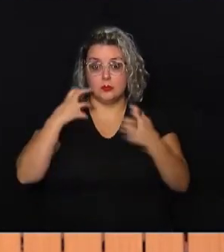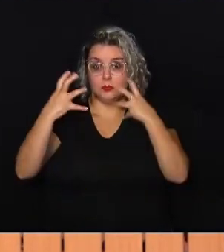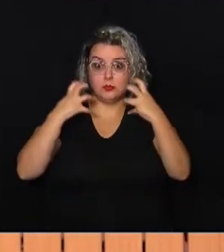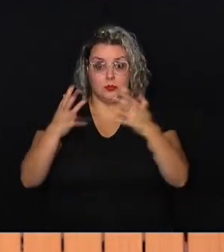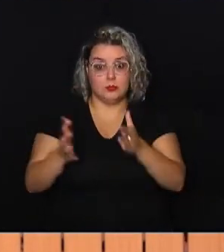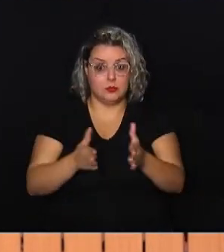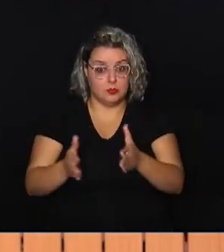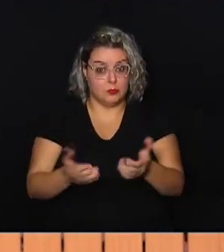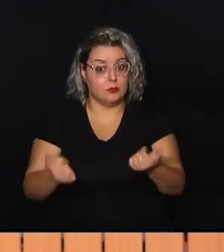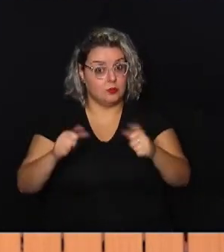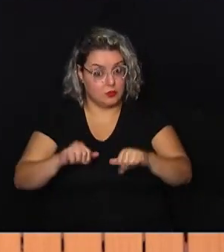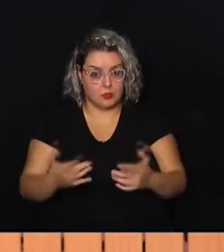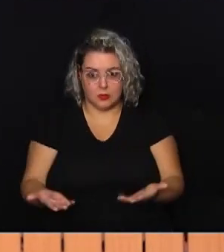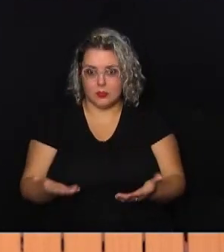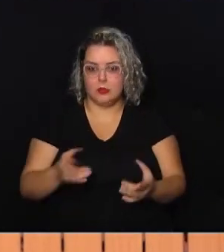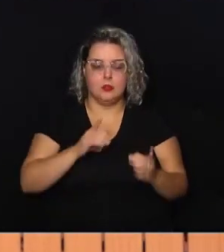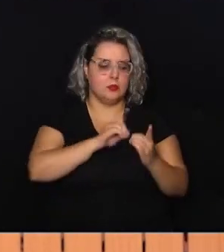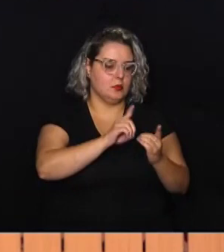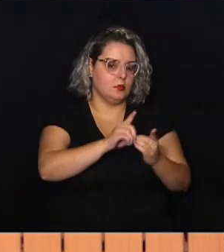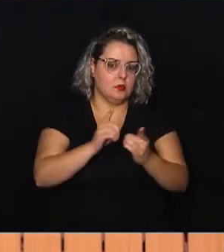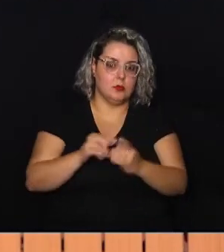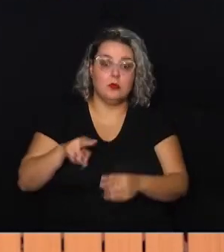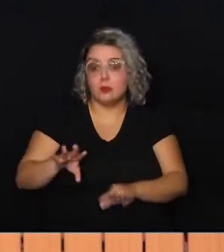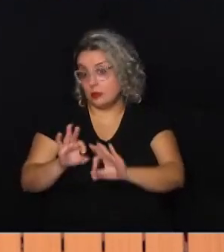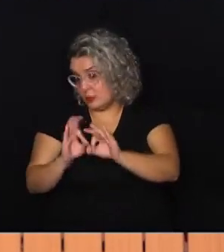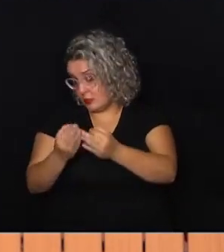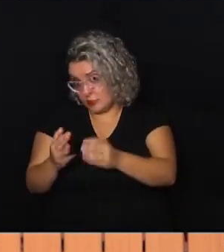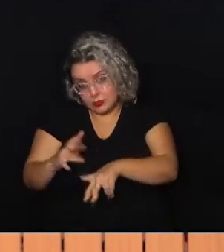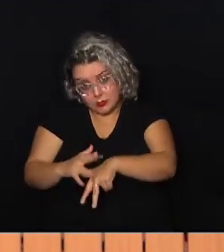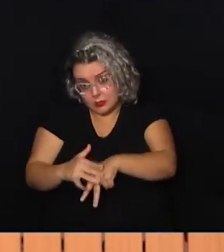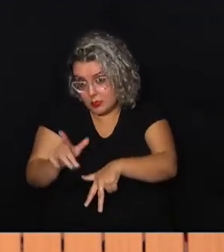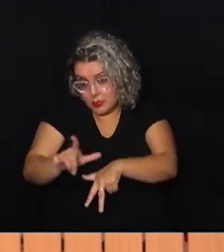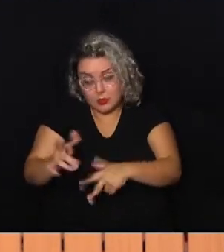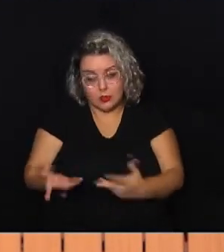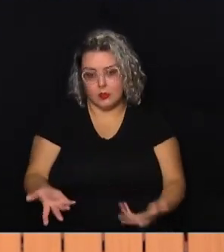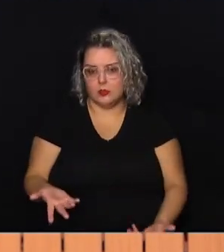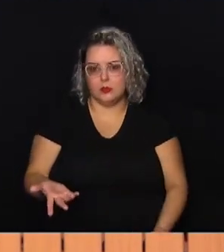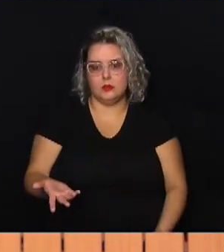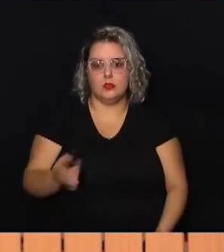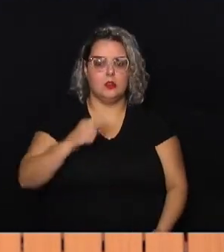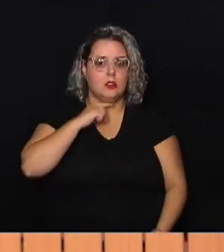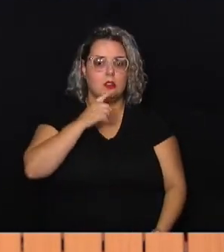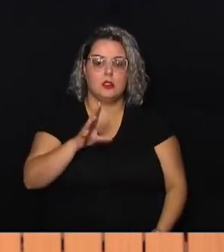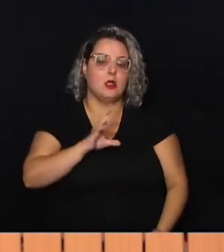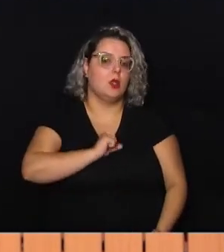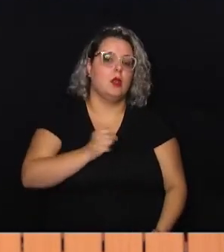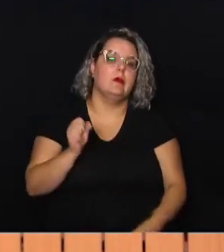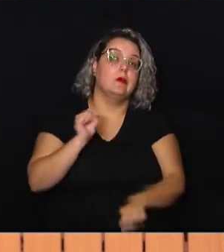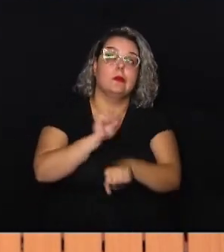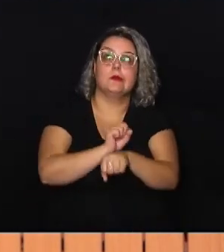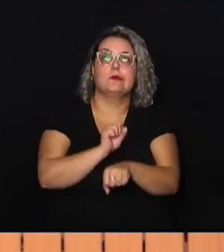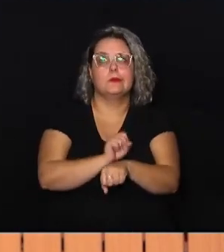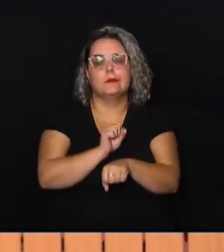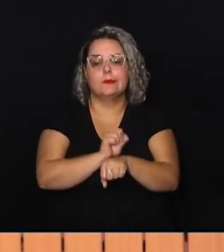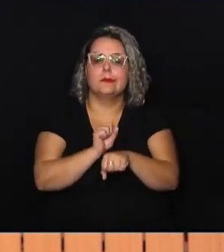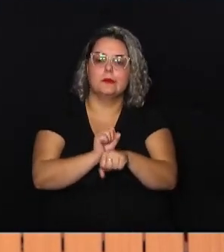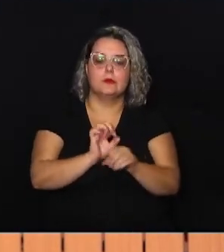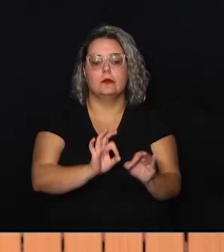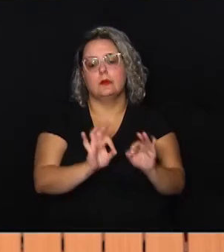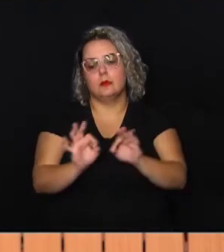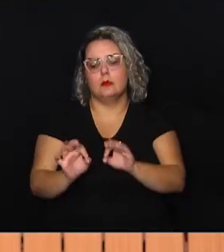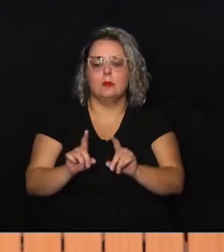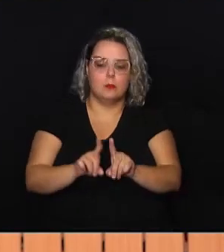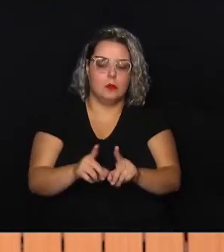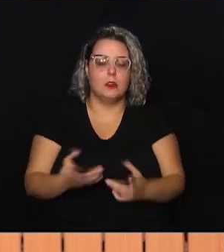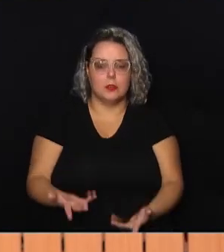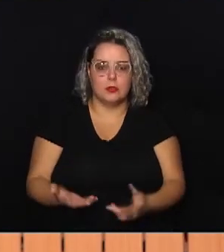momento de crise, seja quem está atendendo, seja a família do paciente, é óbvio. Ninguém gosta de ficar esperando ou acompanhando um paciente.